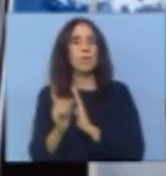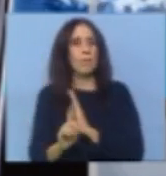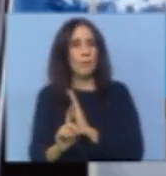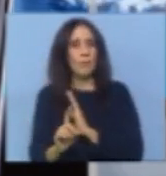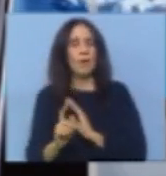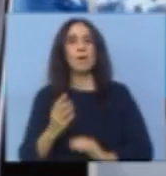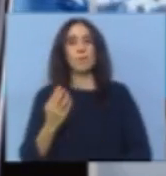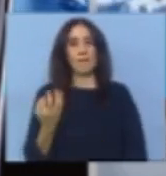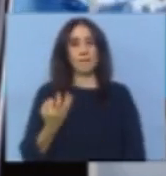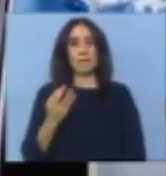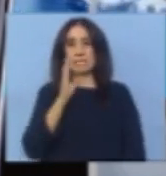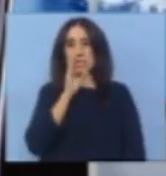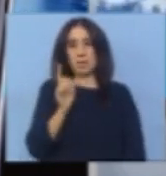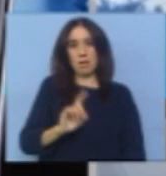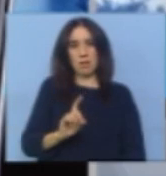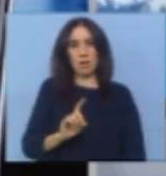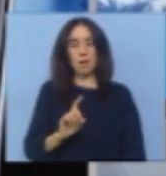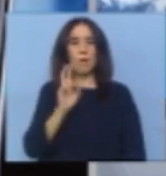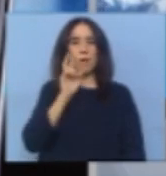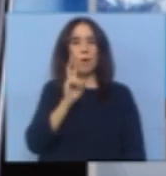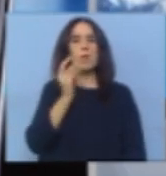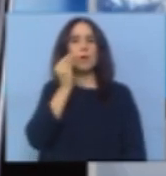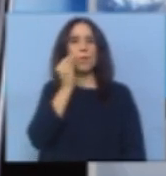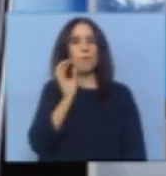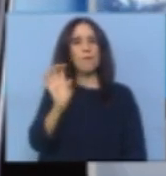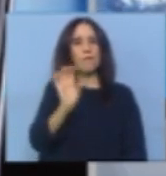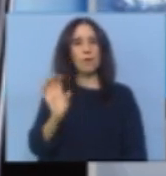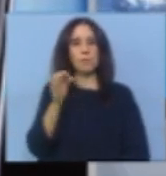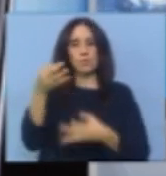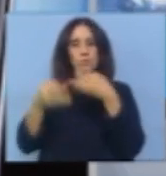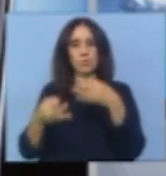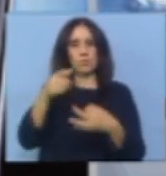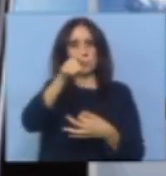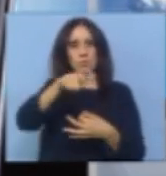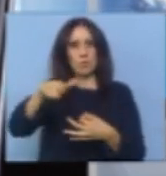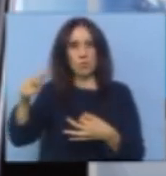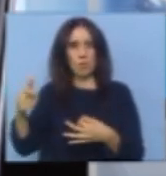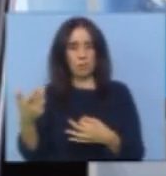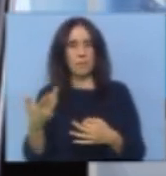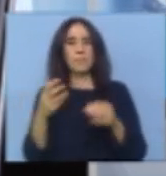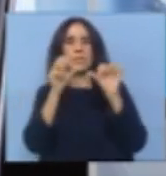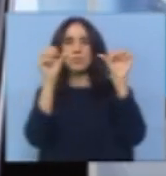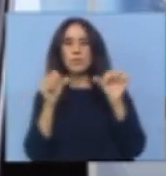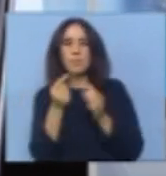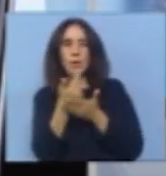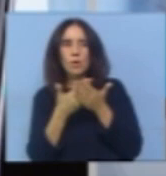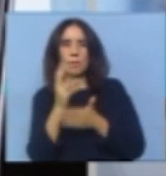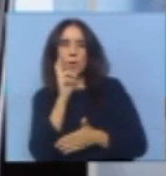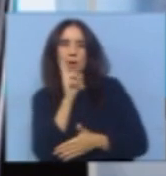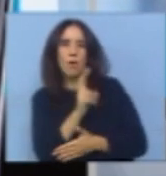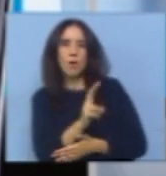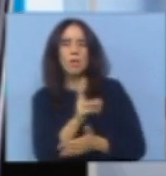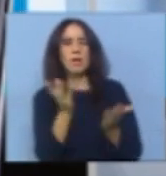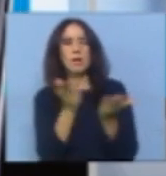Porque senão a nossa forma de olhar para a justiça entre os homens, de olhar para os sistemas económicos, para ver que tipo